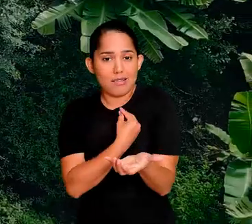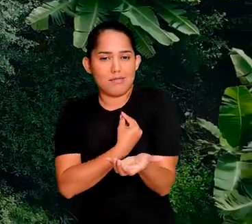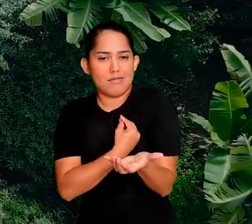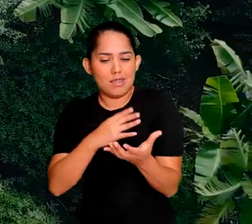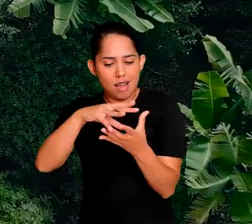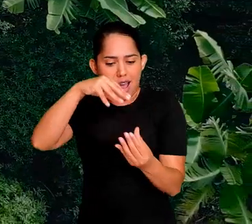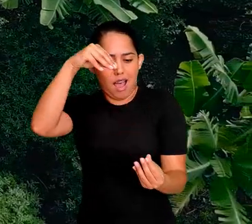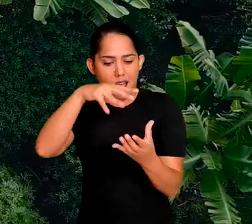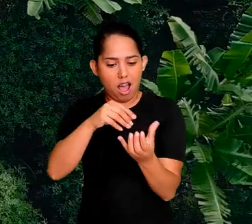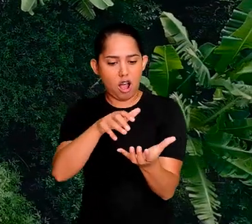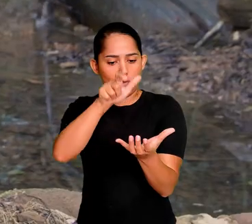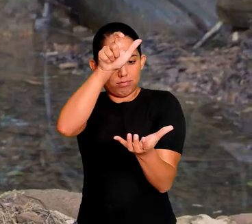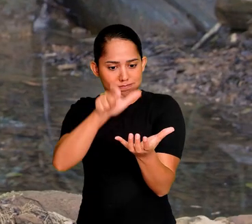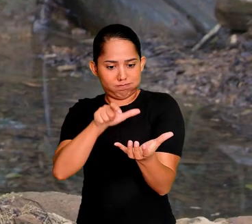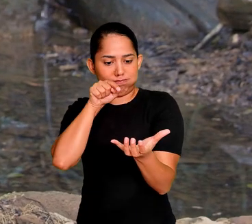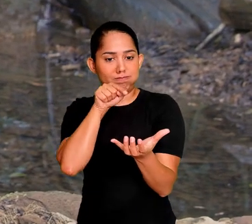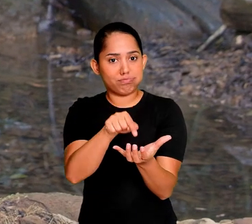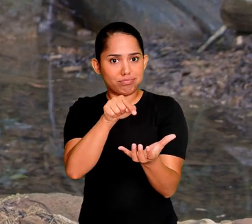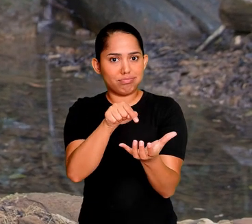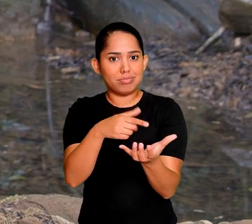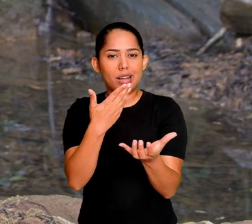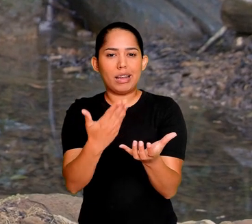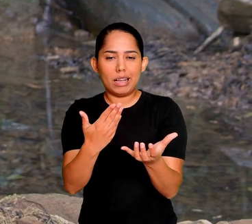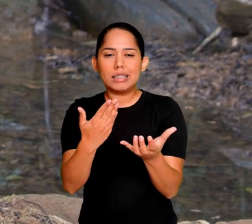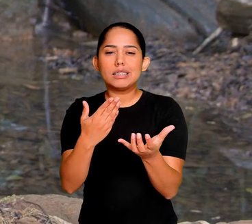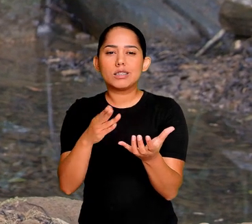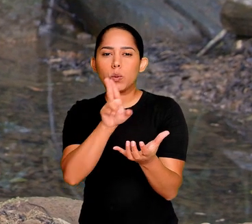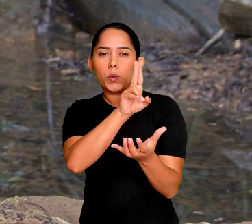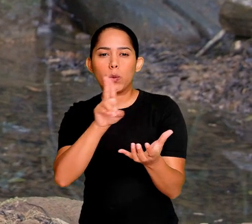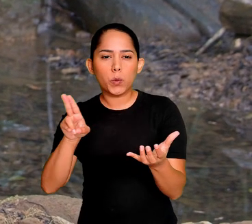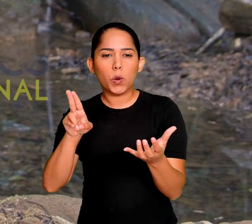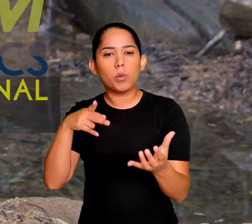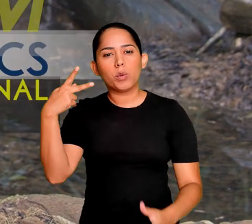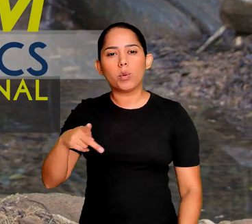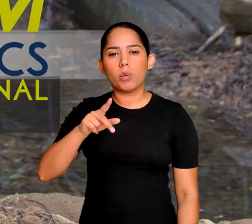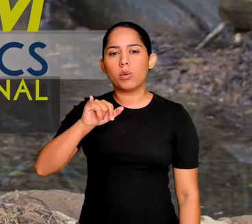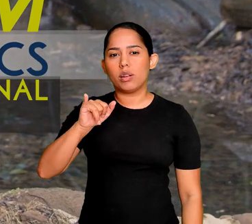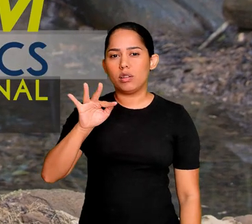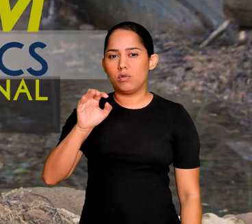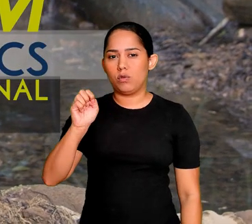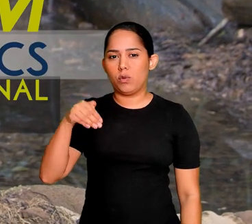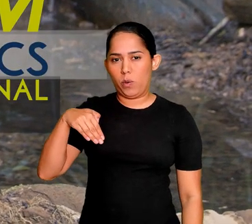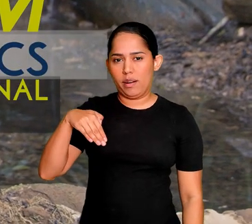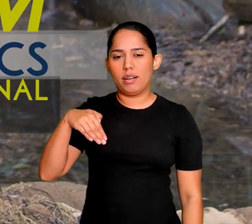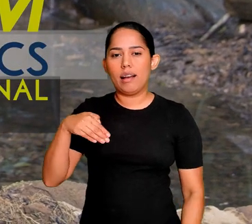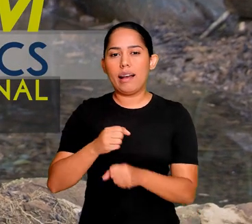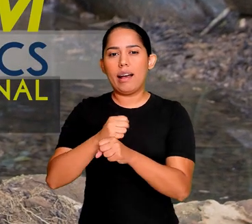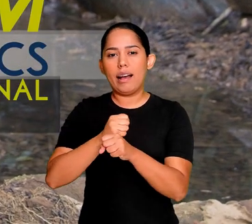Terra tem alma, que a Terra é um ser. Esse nome cunhado biodinâmica foi feito pela IFOAM nos anos